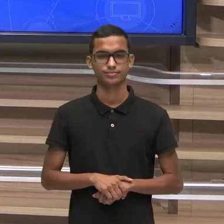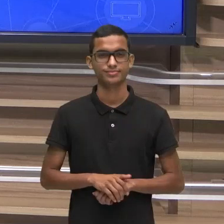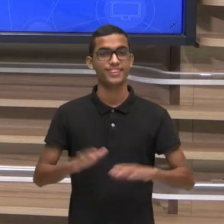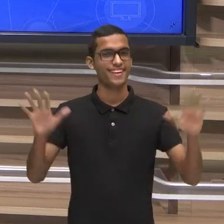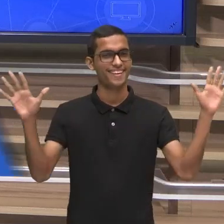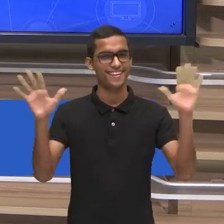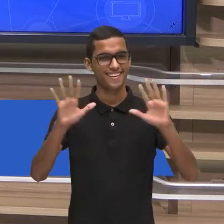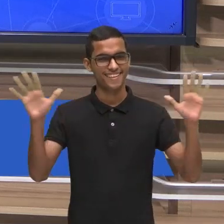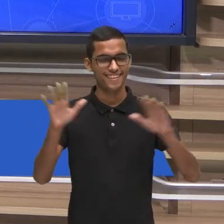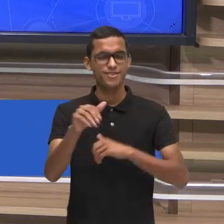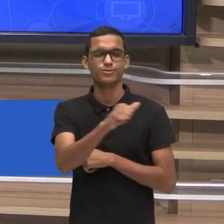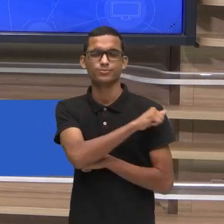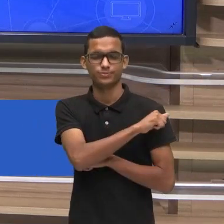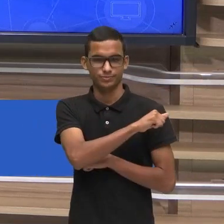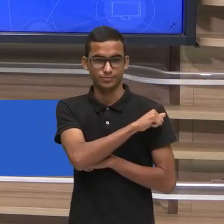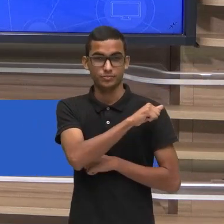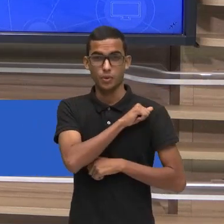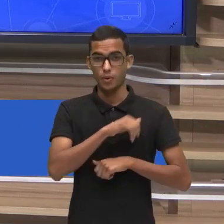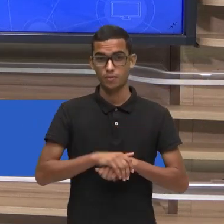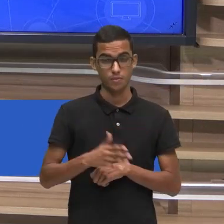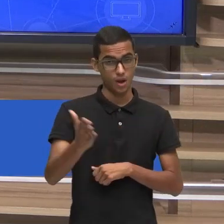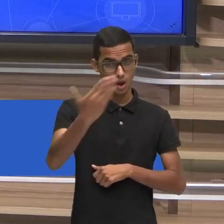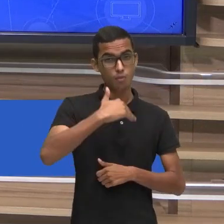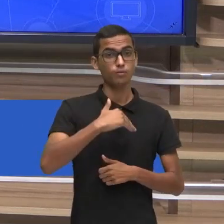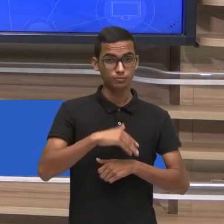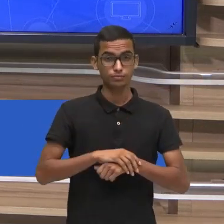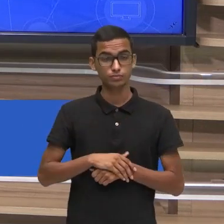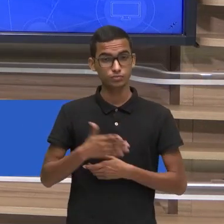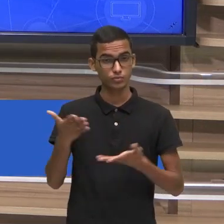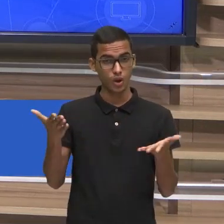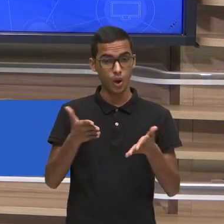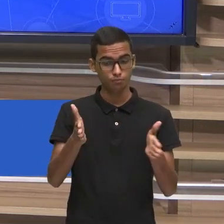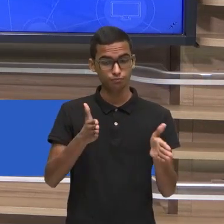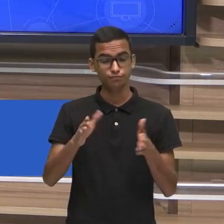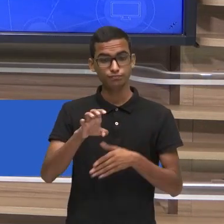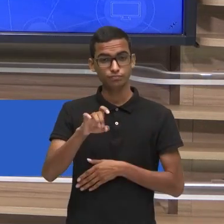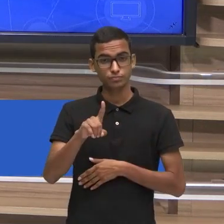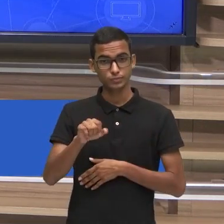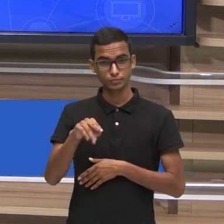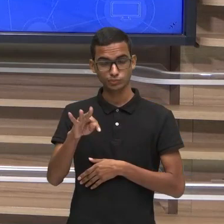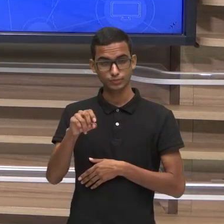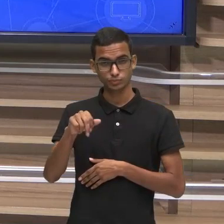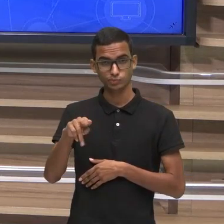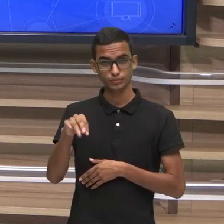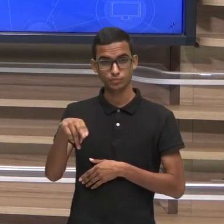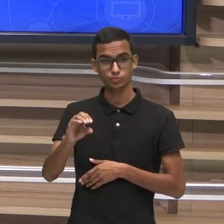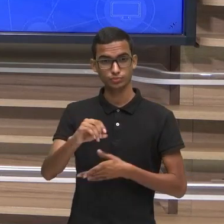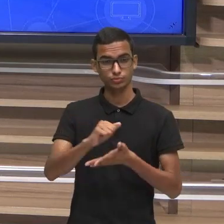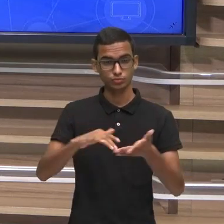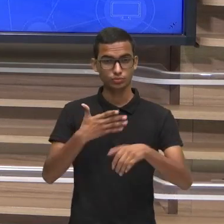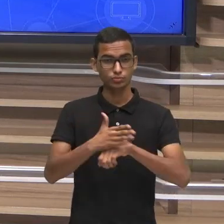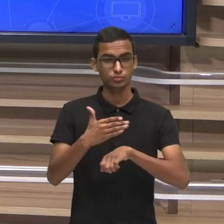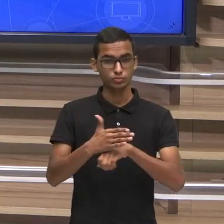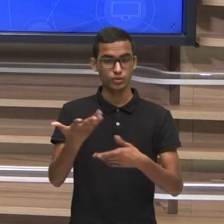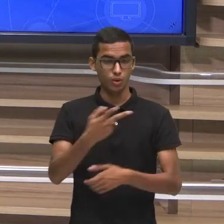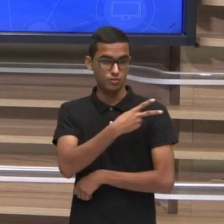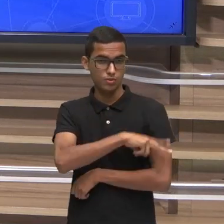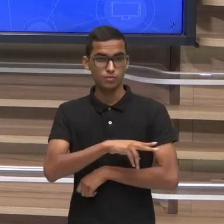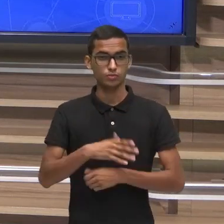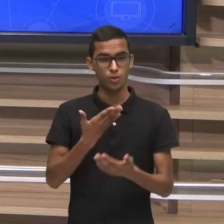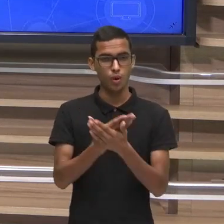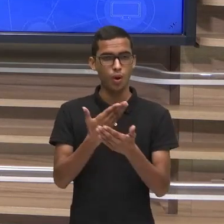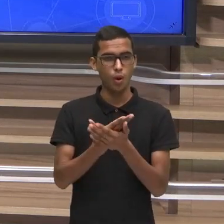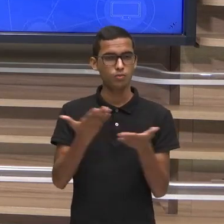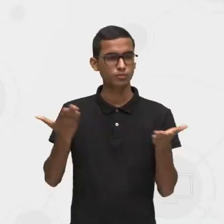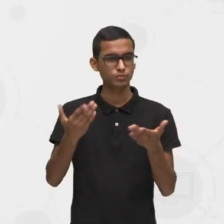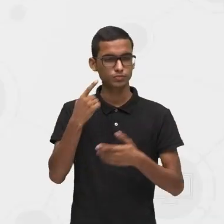Salve, salve, turmas! Vamos lá, vamos a mais uma edição do Exercitando, agora com a segunda série. Vamos ver que aula que nós